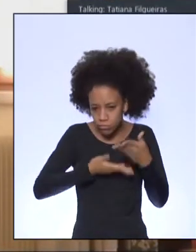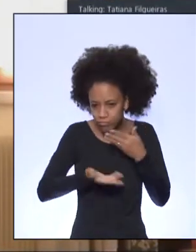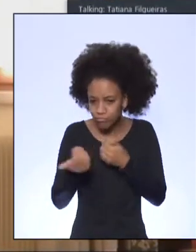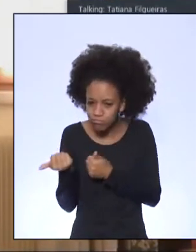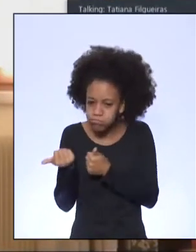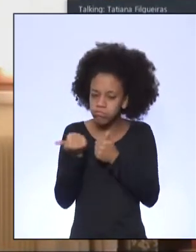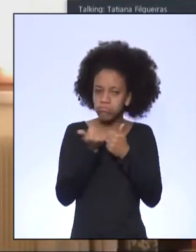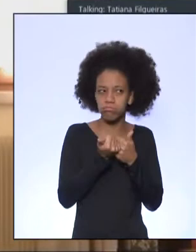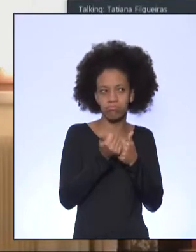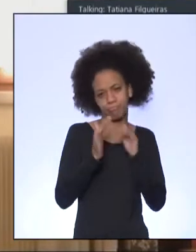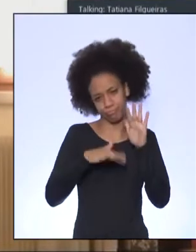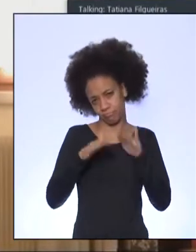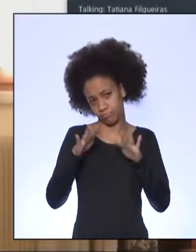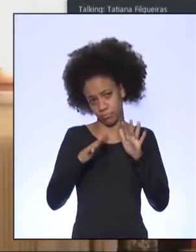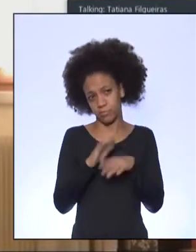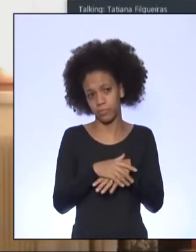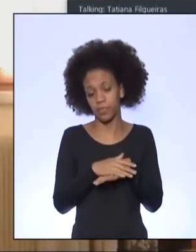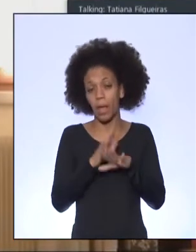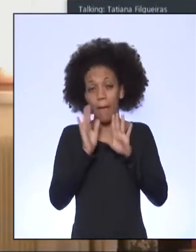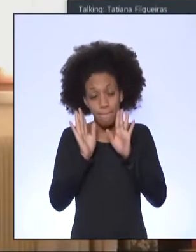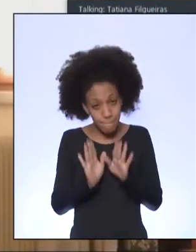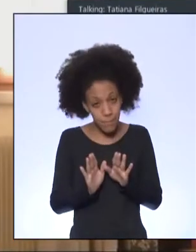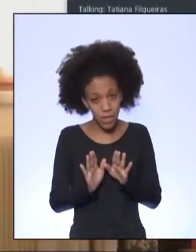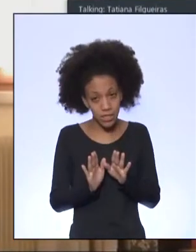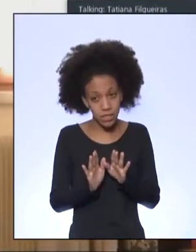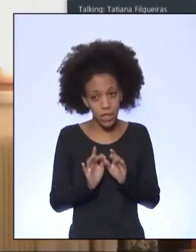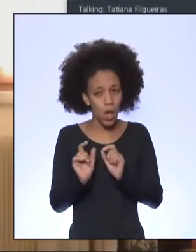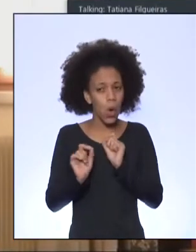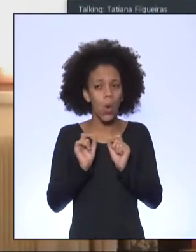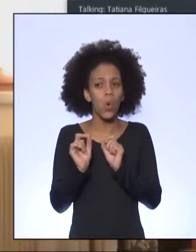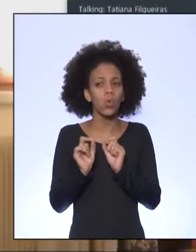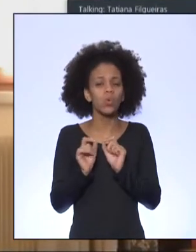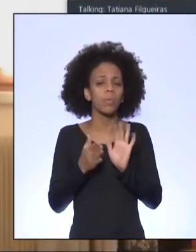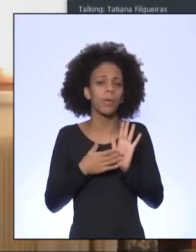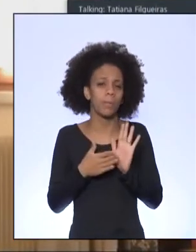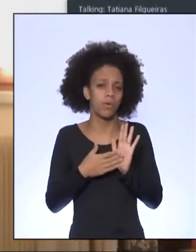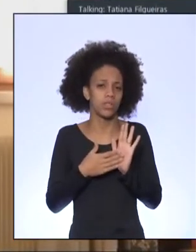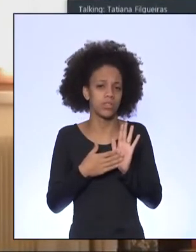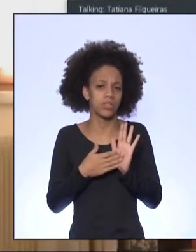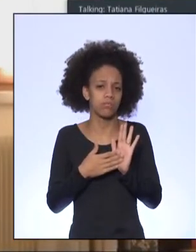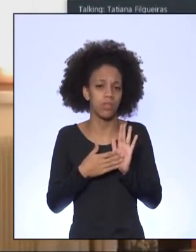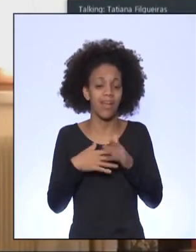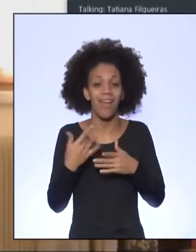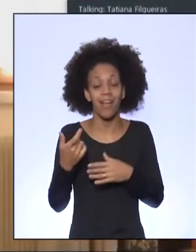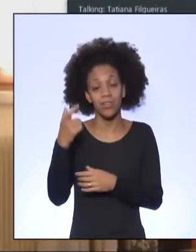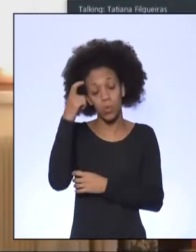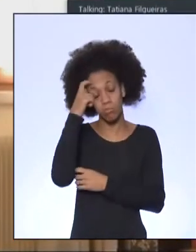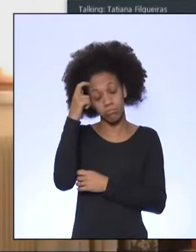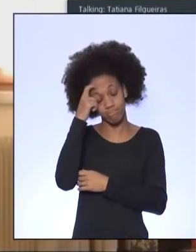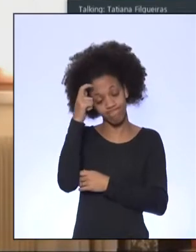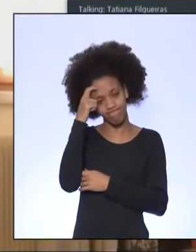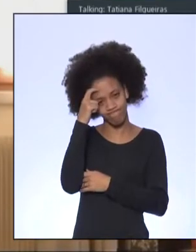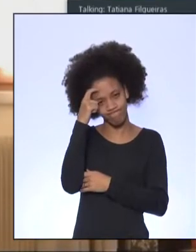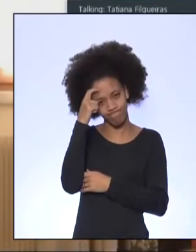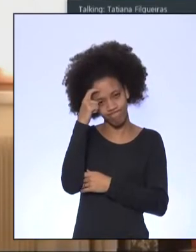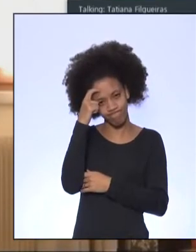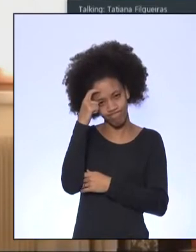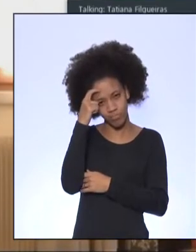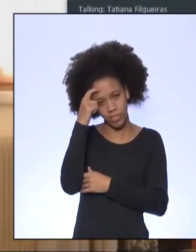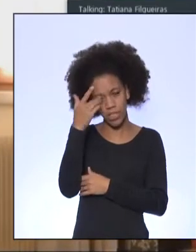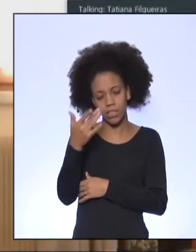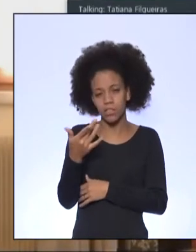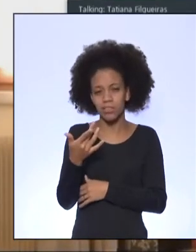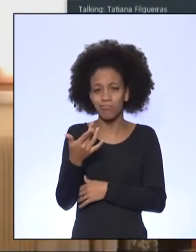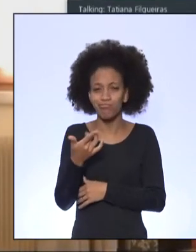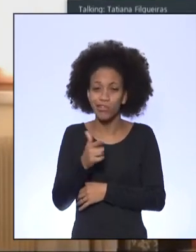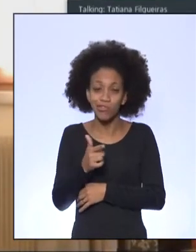menos. No fundo, do que se trata? Se trata da gente trazer para a consciência uma coisa sobre a qual a gente não